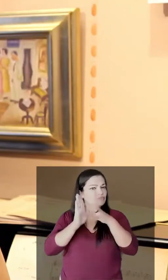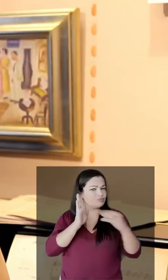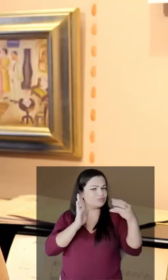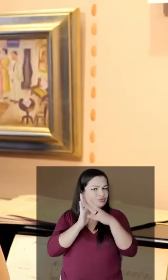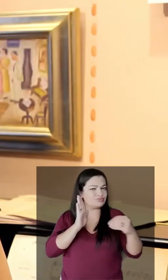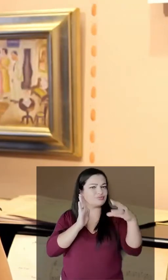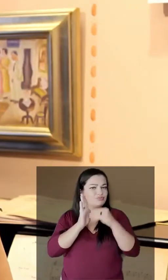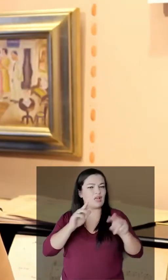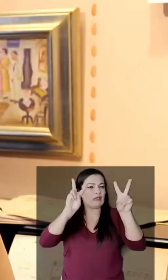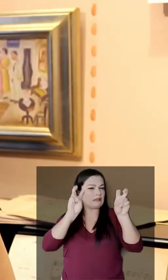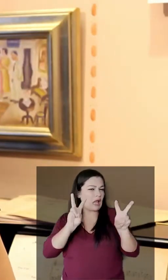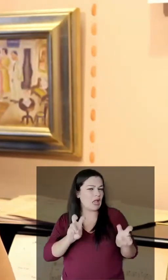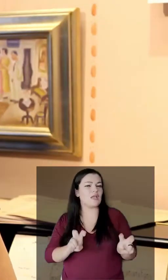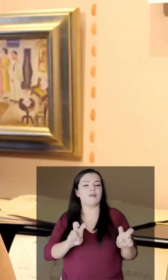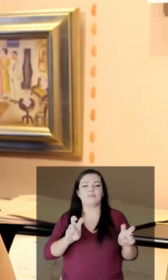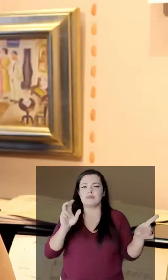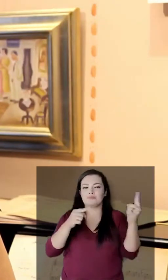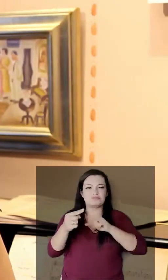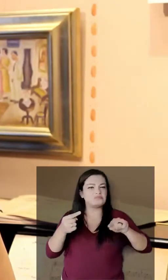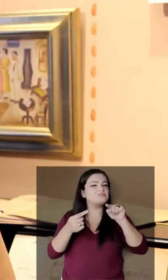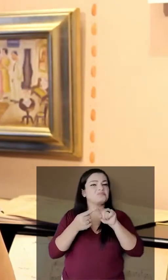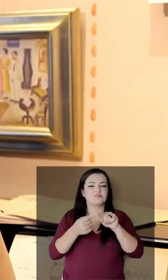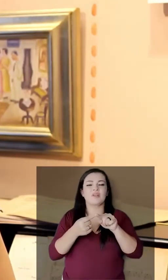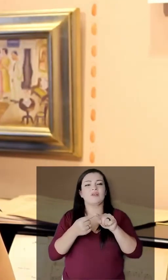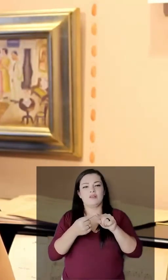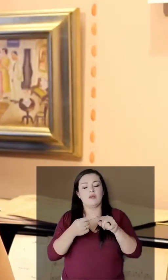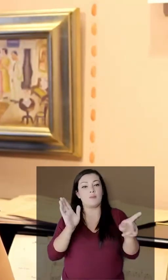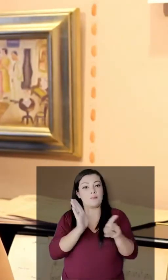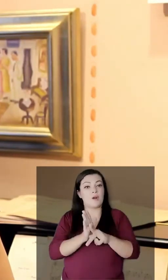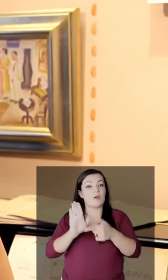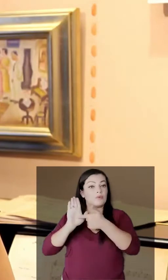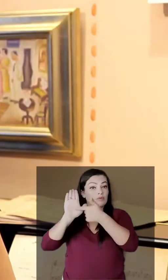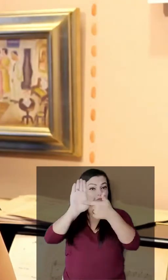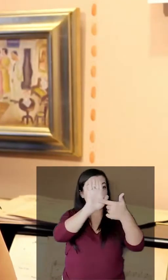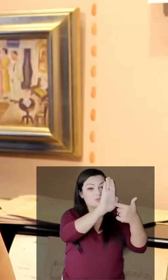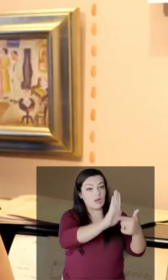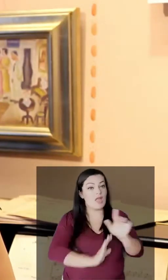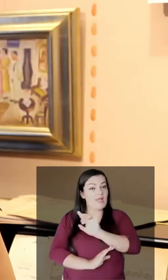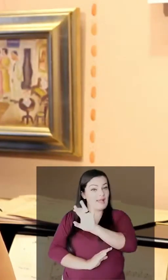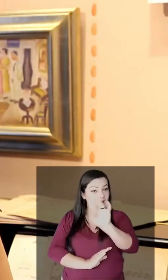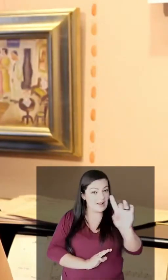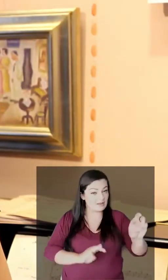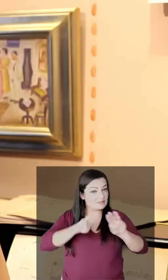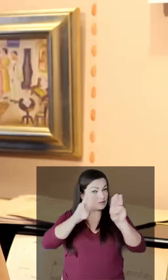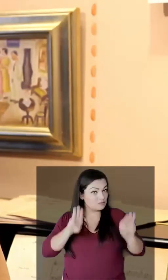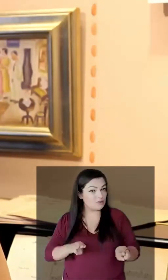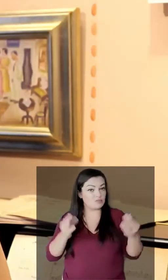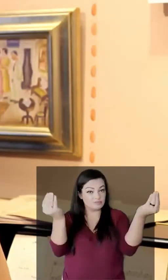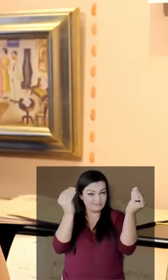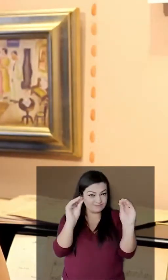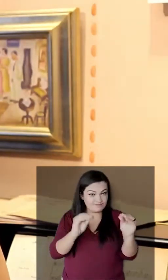temáticos, temas relacionados aos acervos de cada museu e